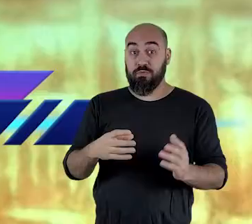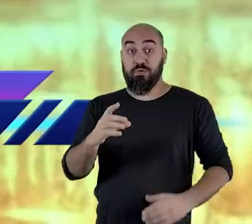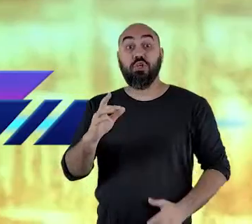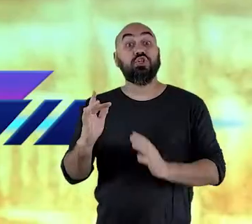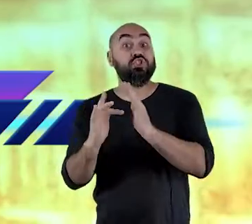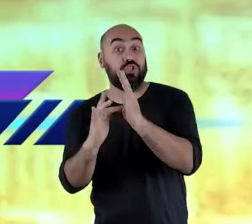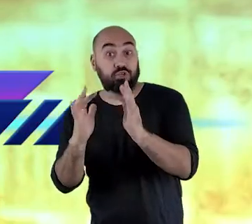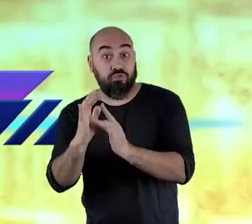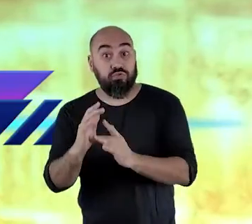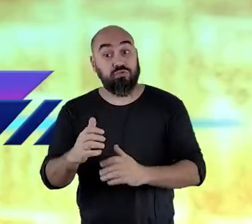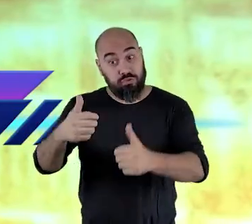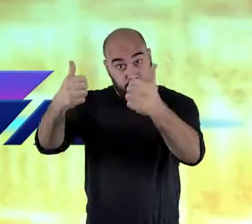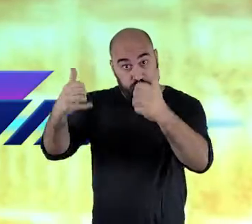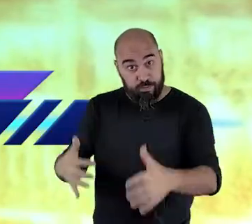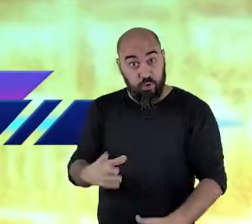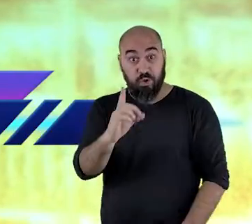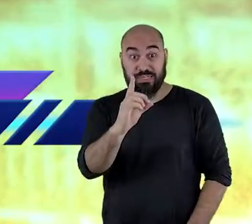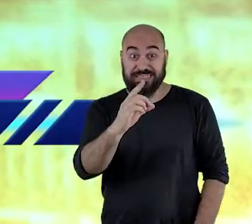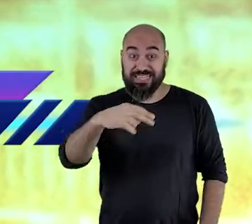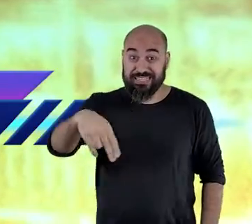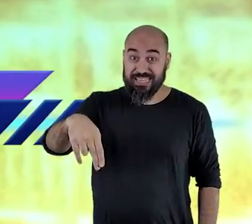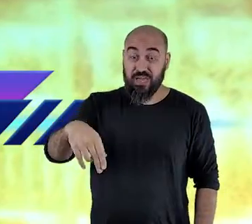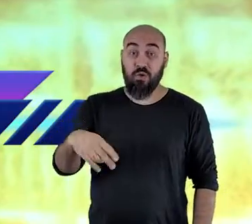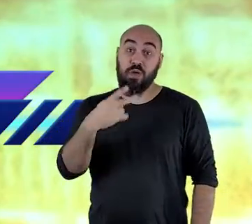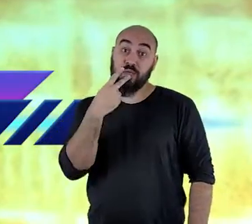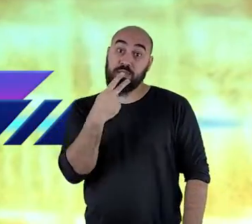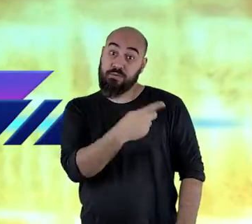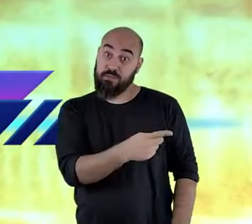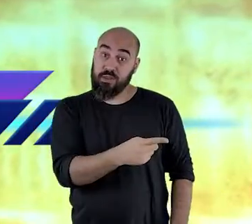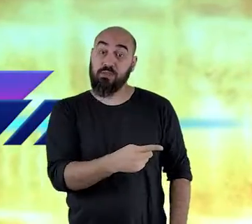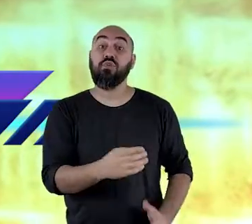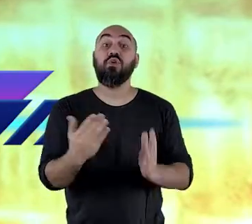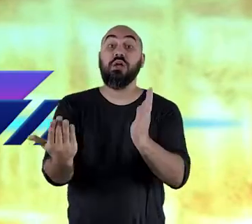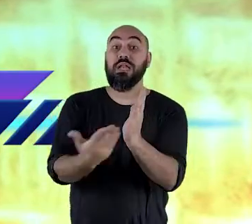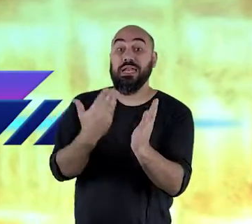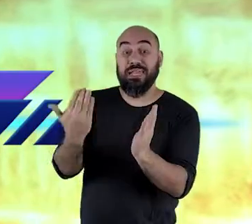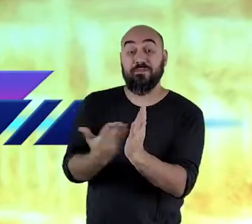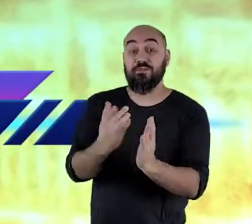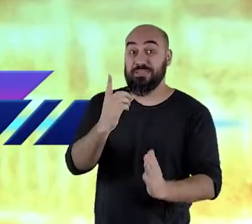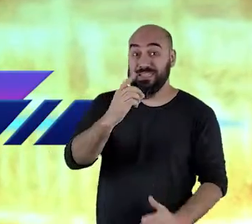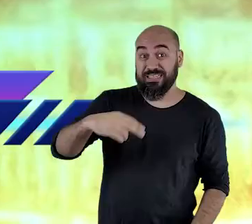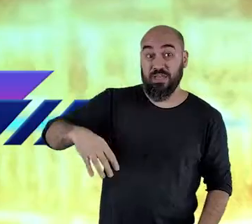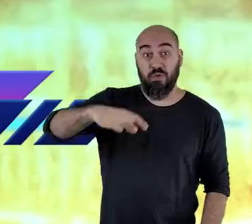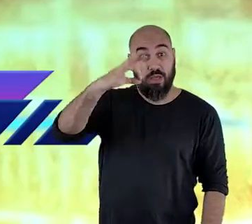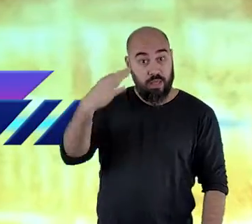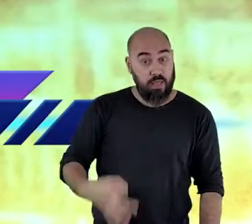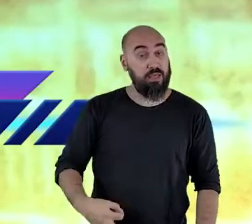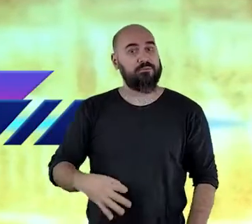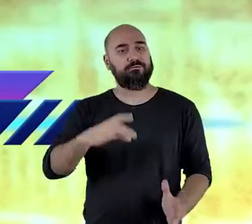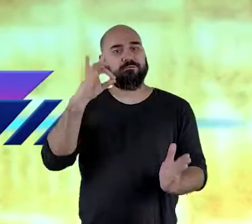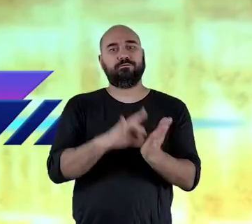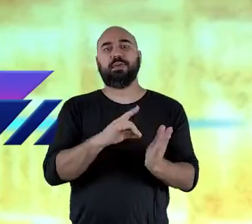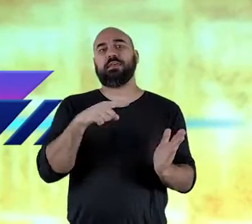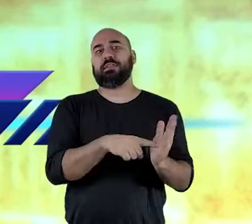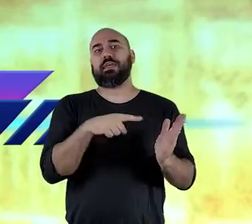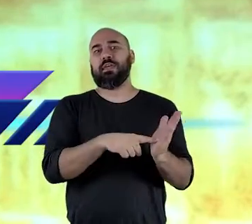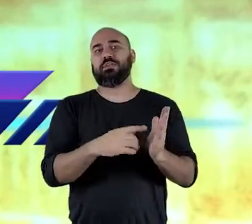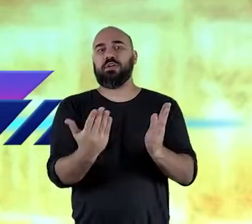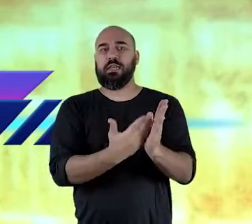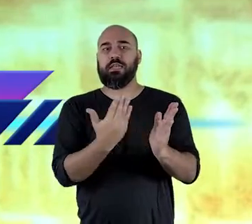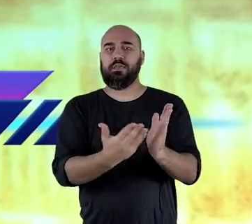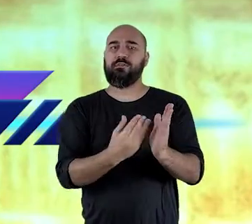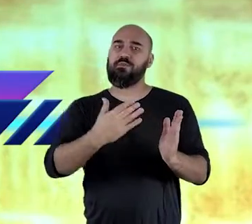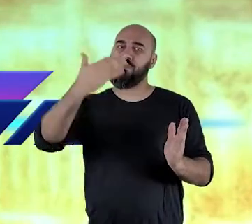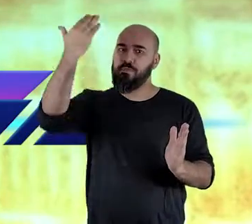ele estava referendando e respaldando todo o livro de Daniel. Porque se Daniel não fosse um